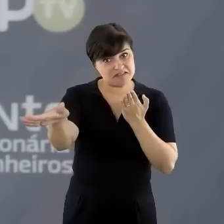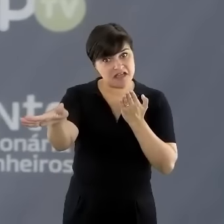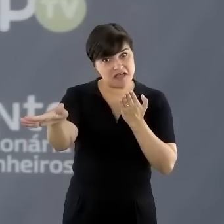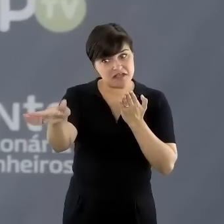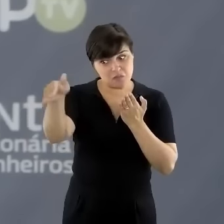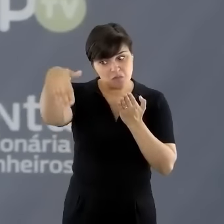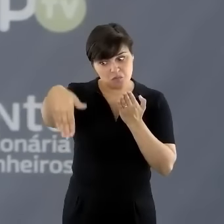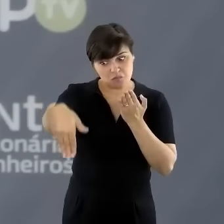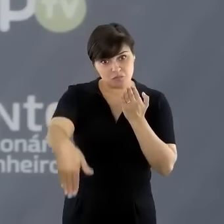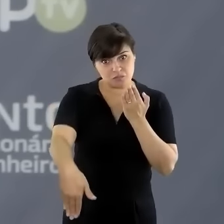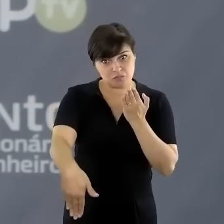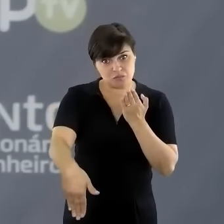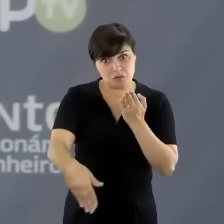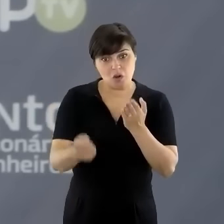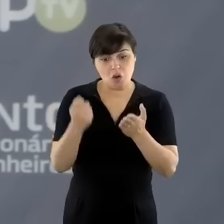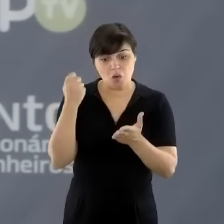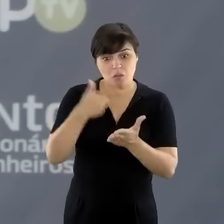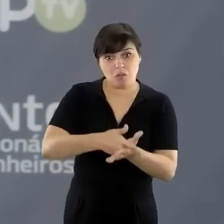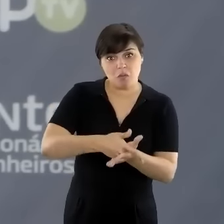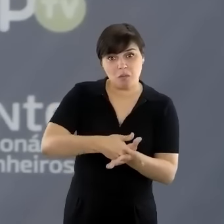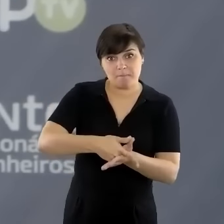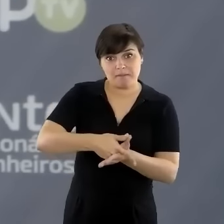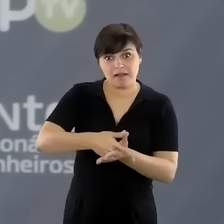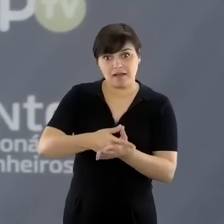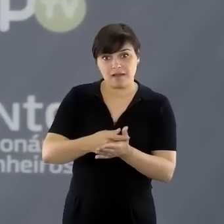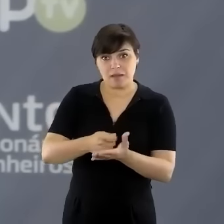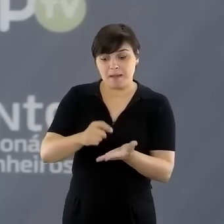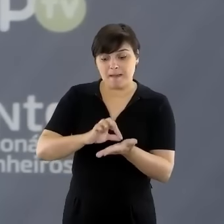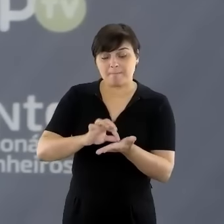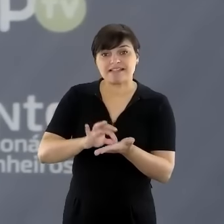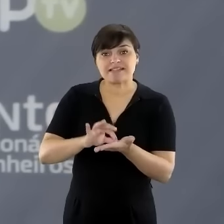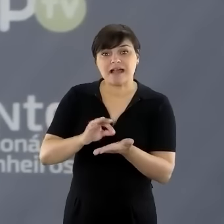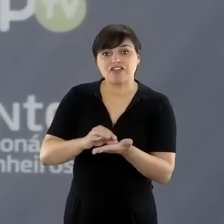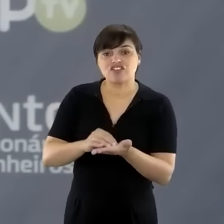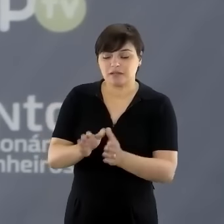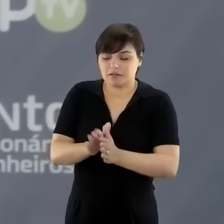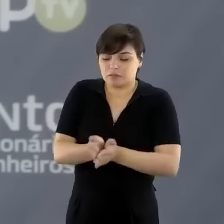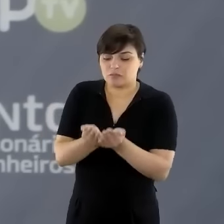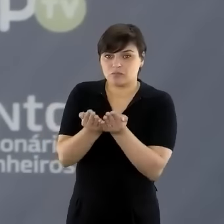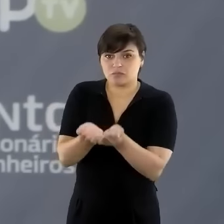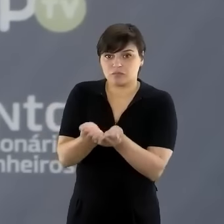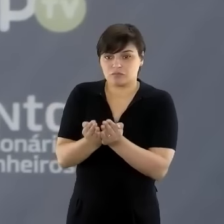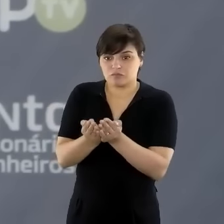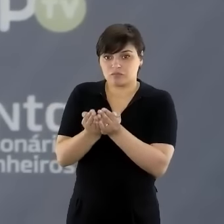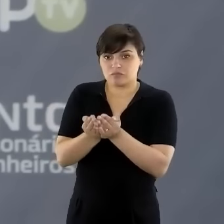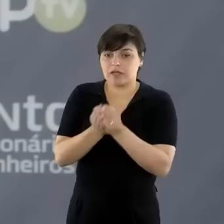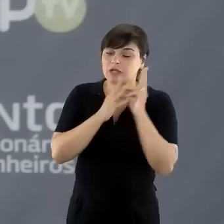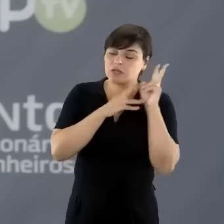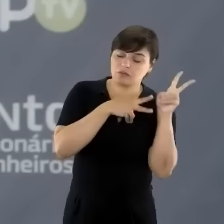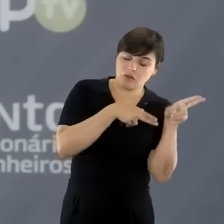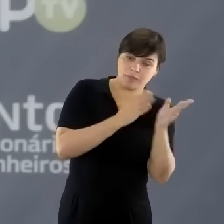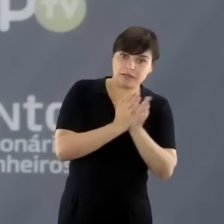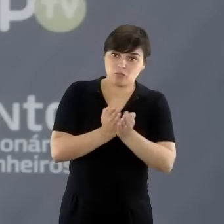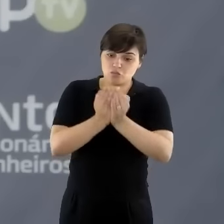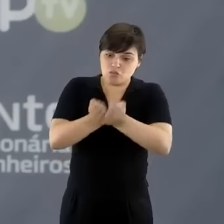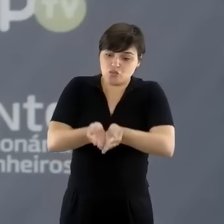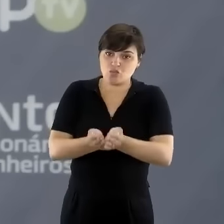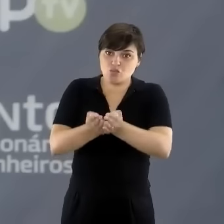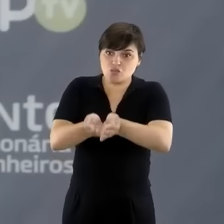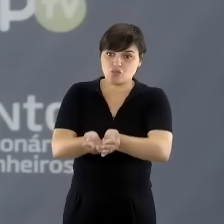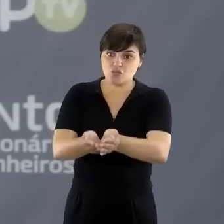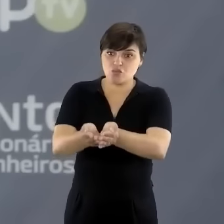compra uma passagem ele entra no navio ele desce ao Porão do navio ele dorme